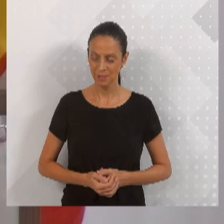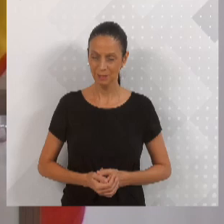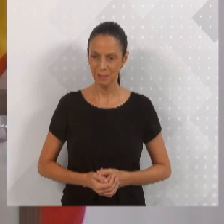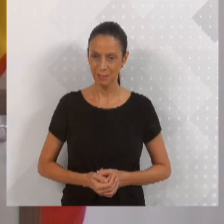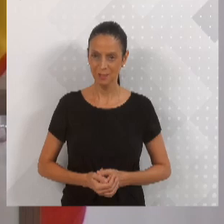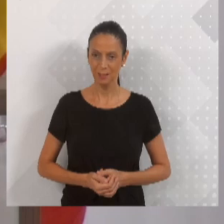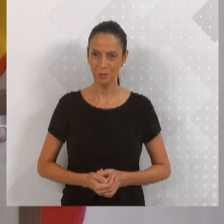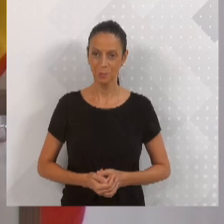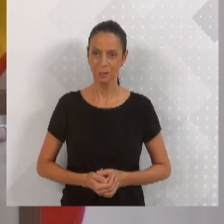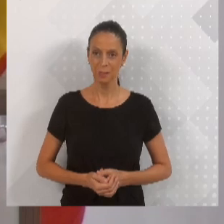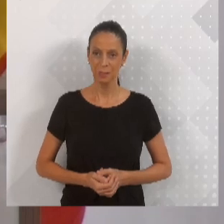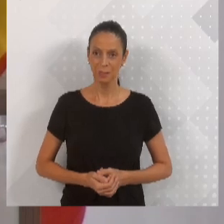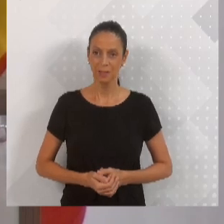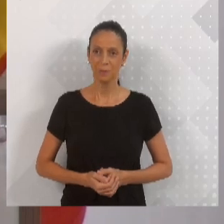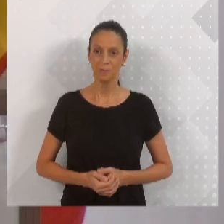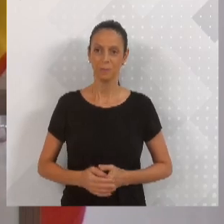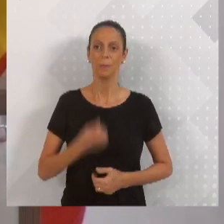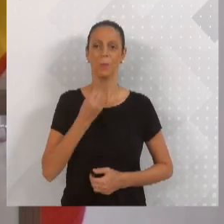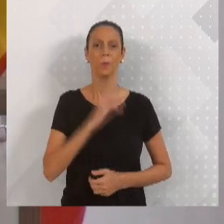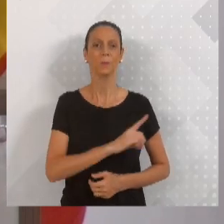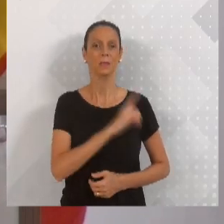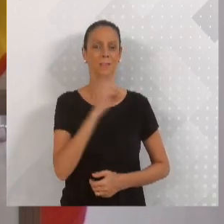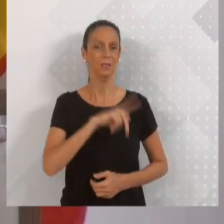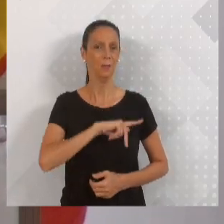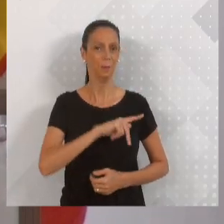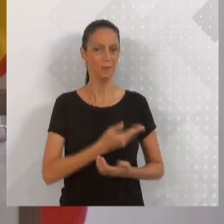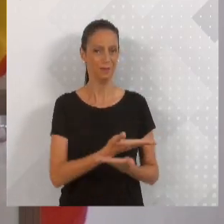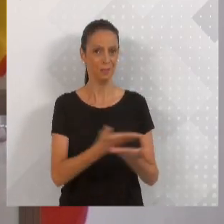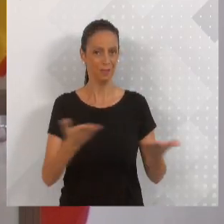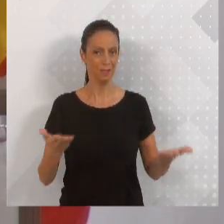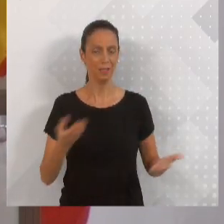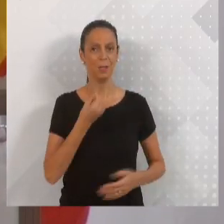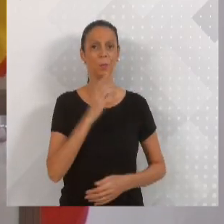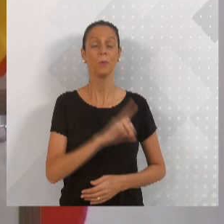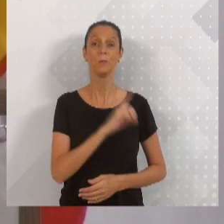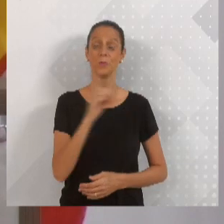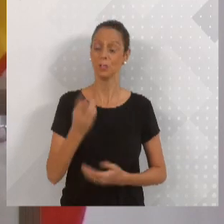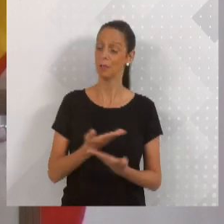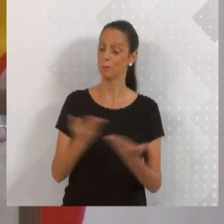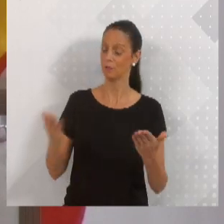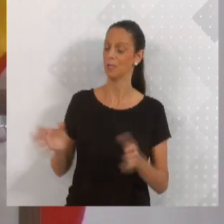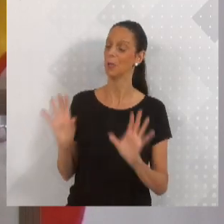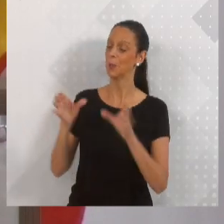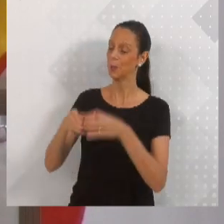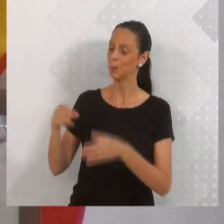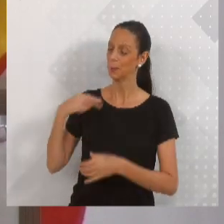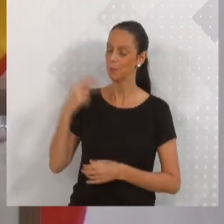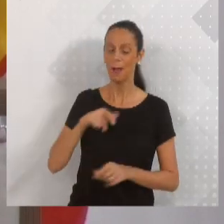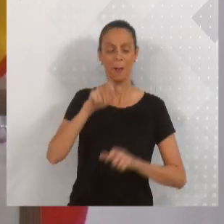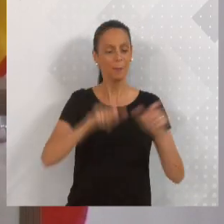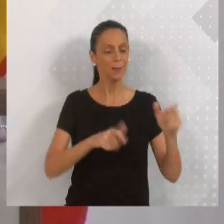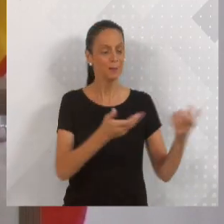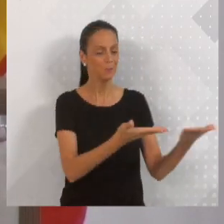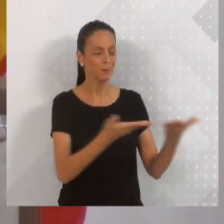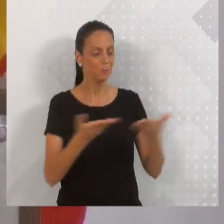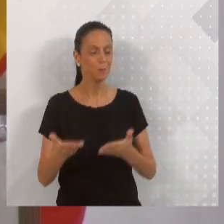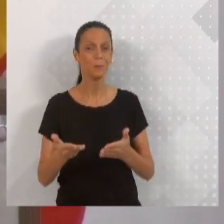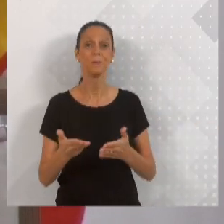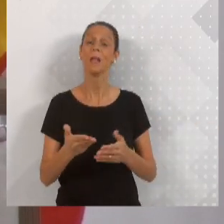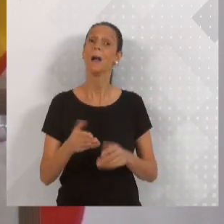eh Bom dia senhor presidente Bom dia aos demais vereadores convidados população que nos